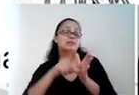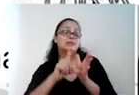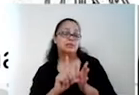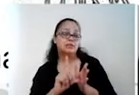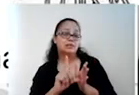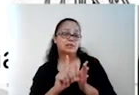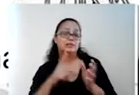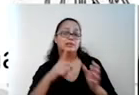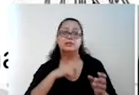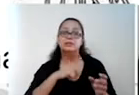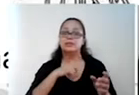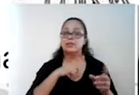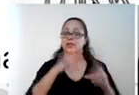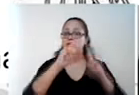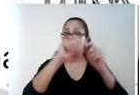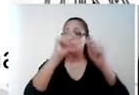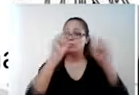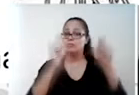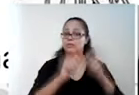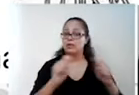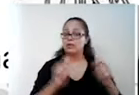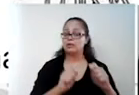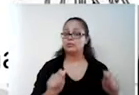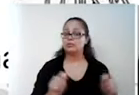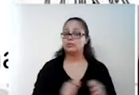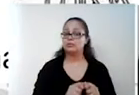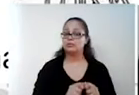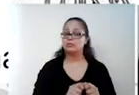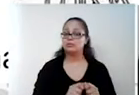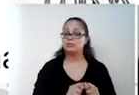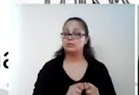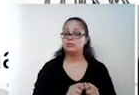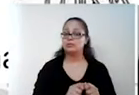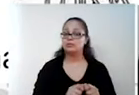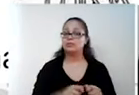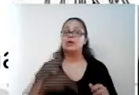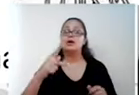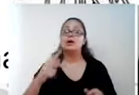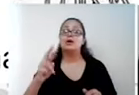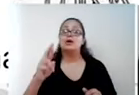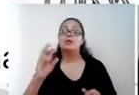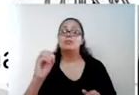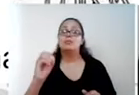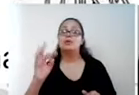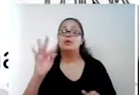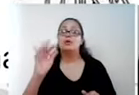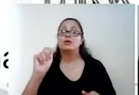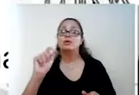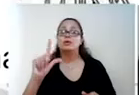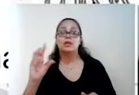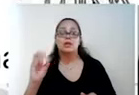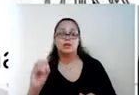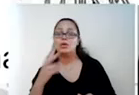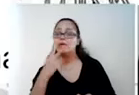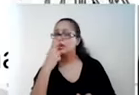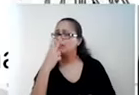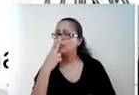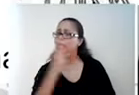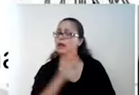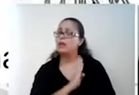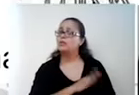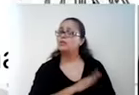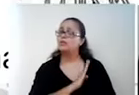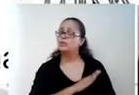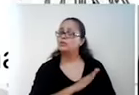estrutura a partir da germinação dos esporos, que é o prótalo, que é essa estrutura em forma de coração que estamos observando nessa figura